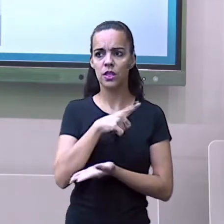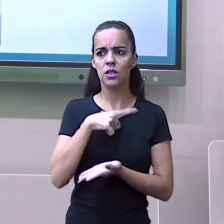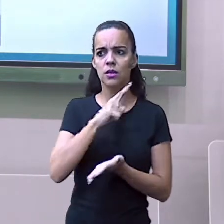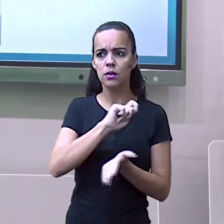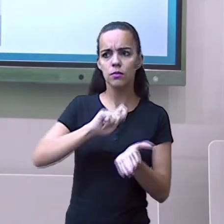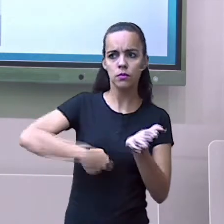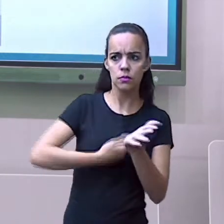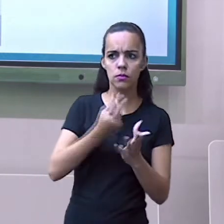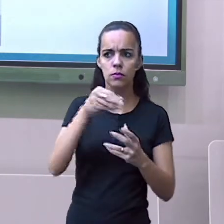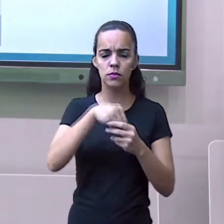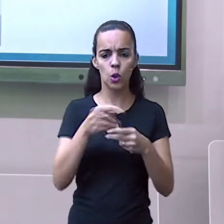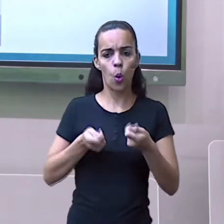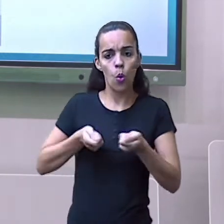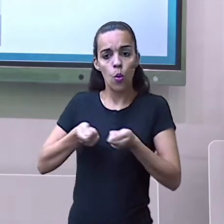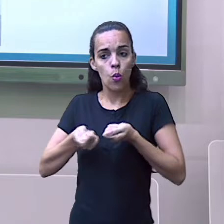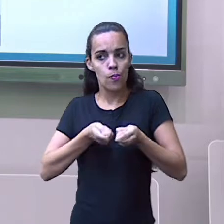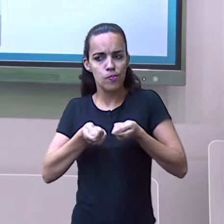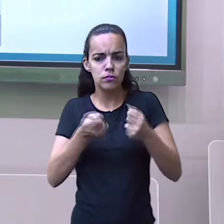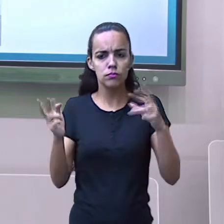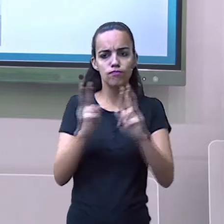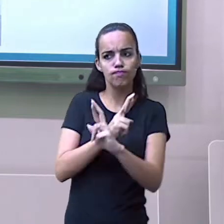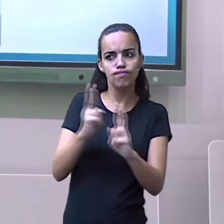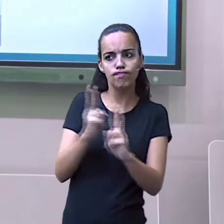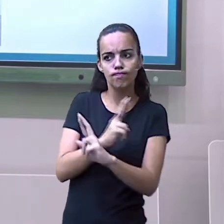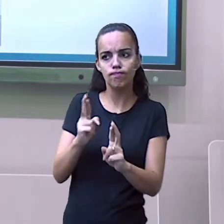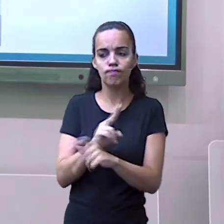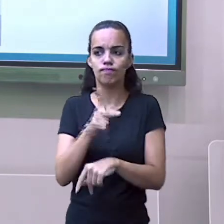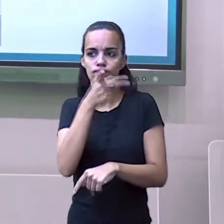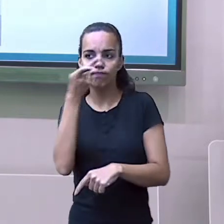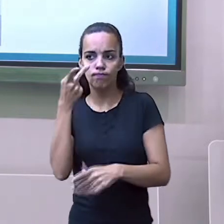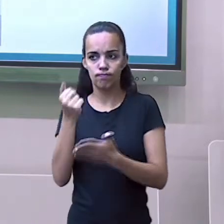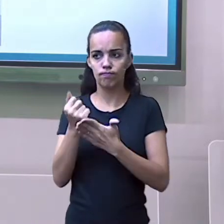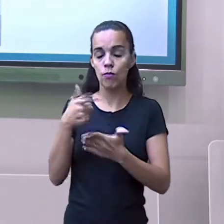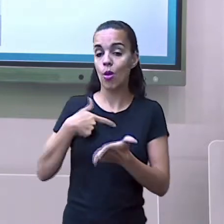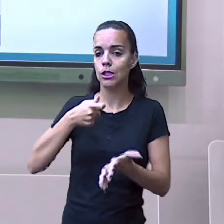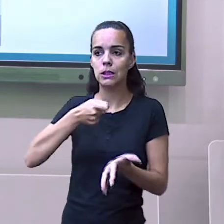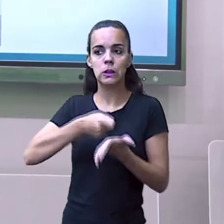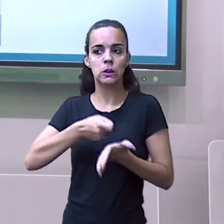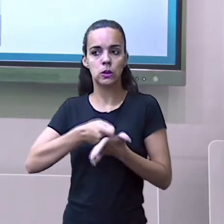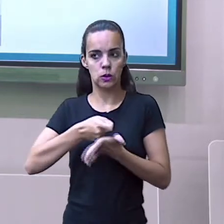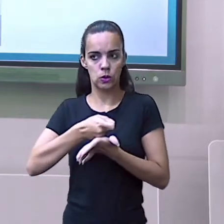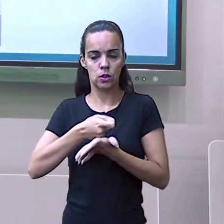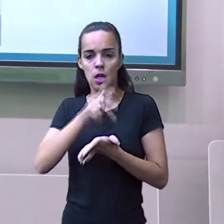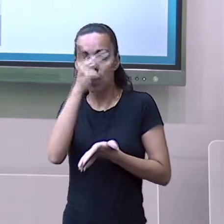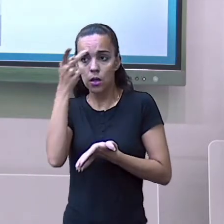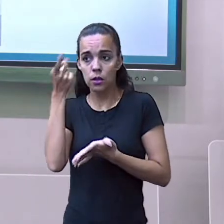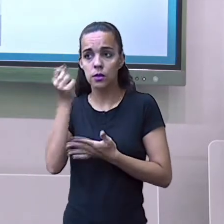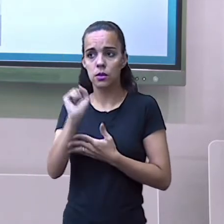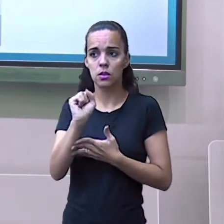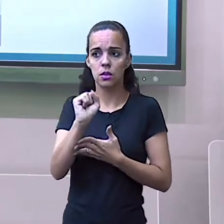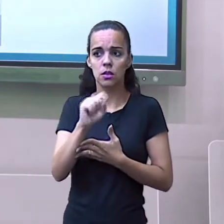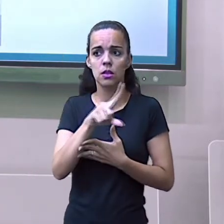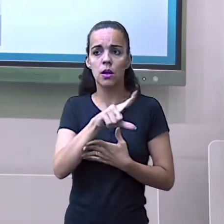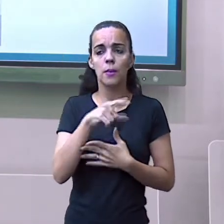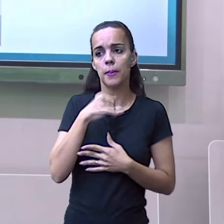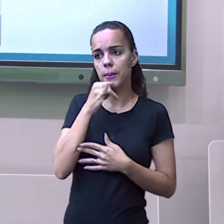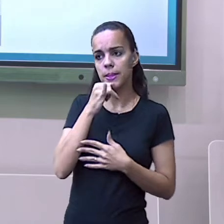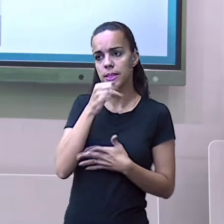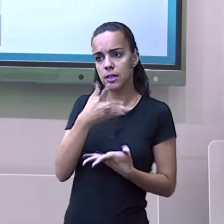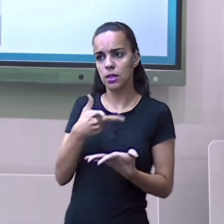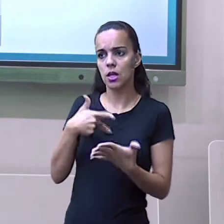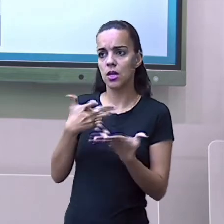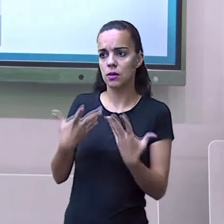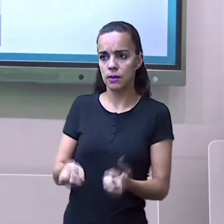contratos que regulam as relações de consumo não obrigarão os consumidores que, se lhes